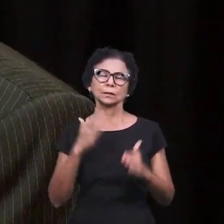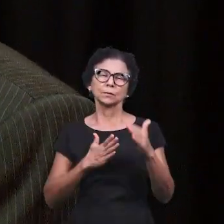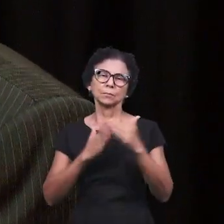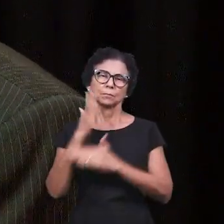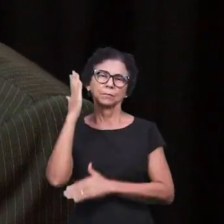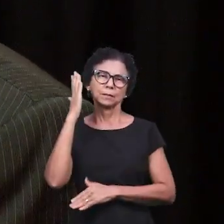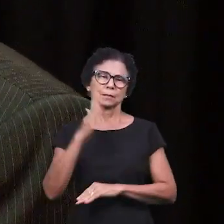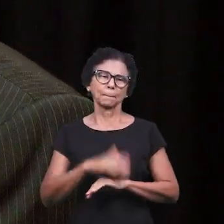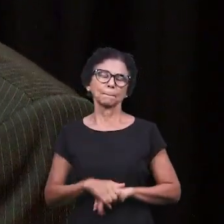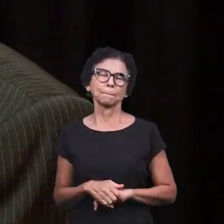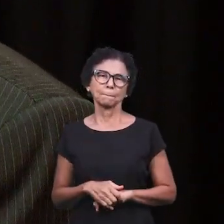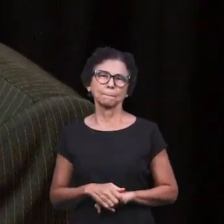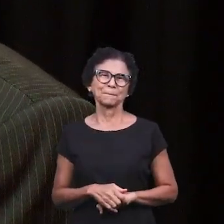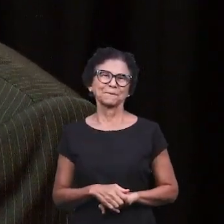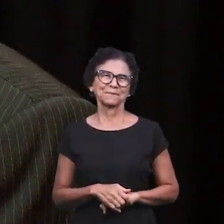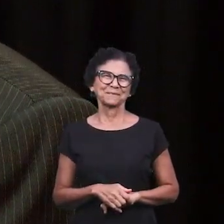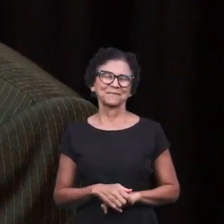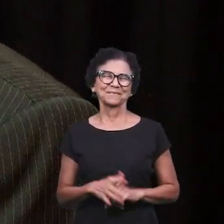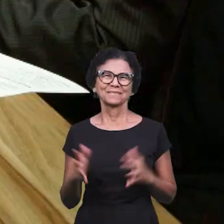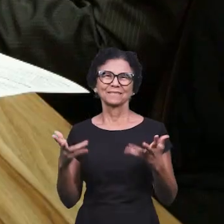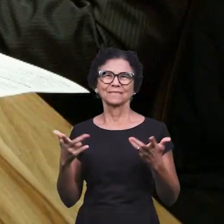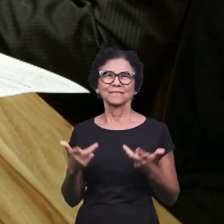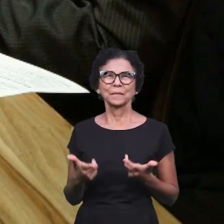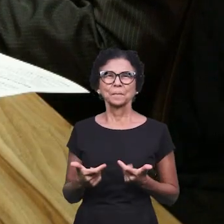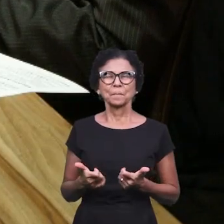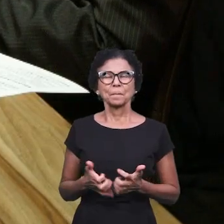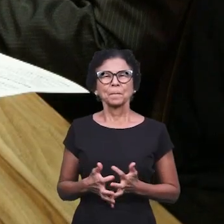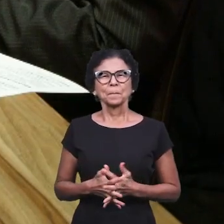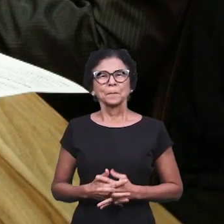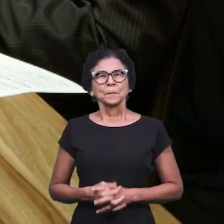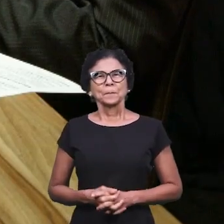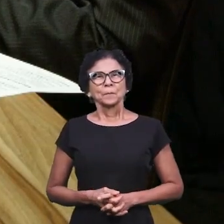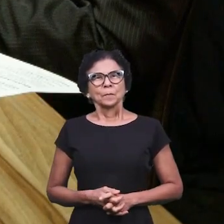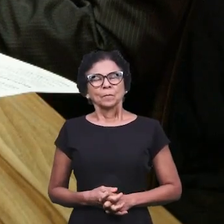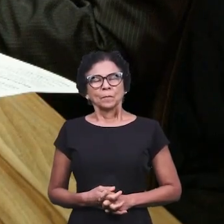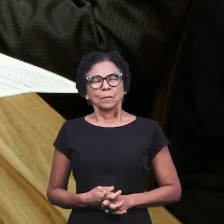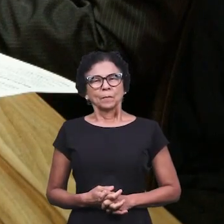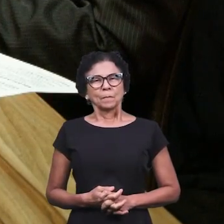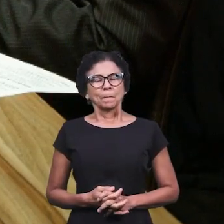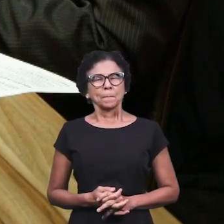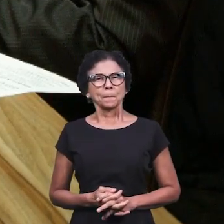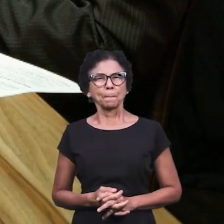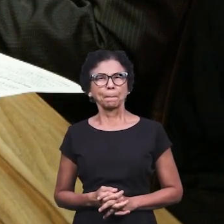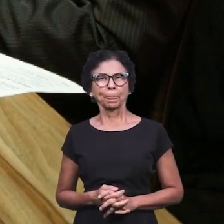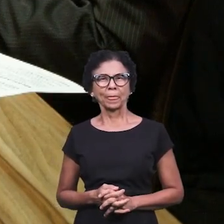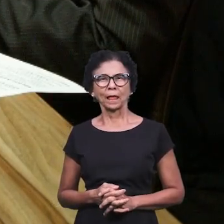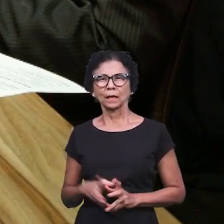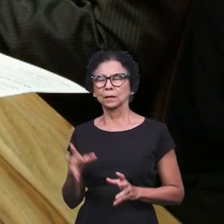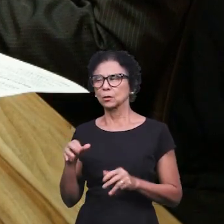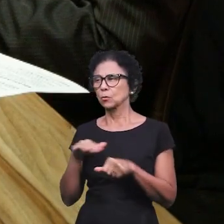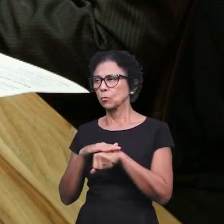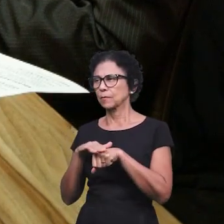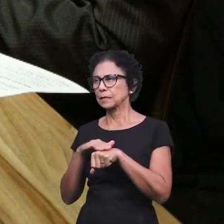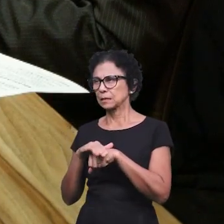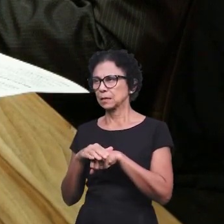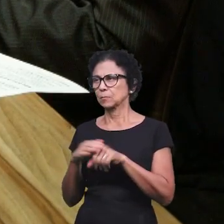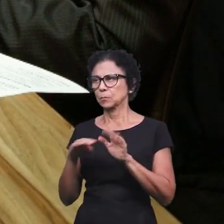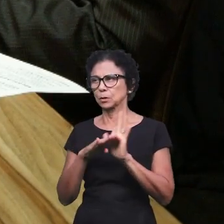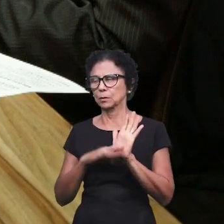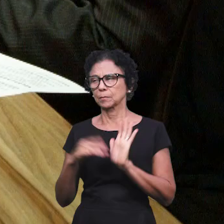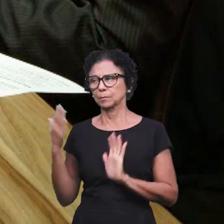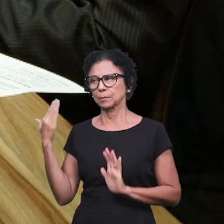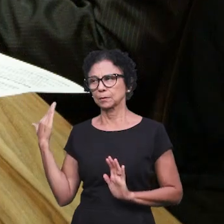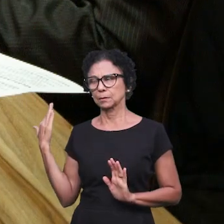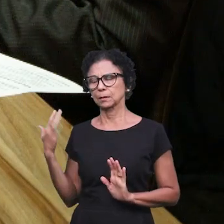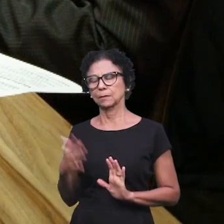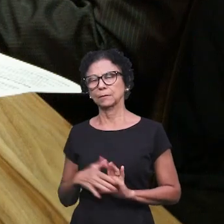também fundamental na carreira do servo. É maravilhoso isso, porque, né, é aquilo que a gente comentou em programas anteriores, na